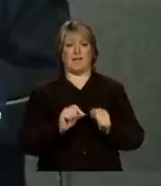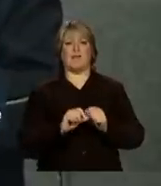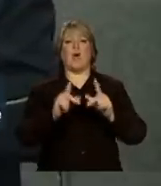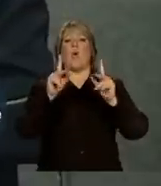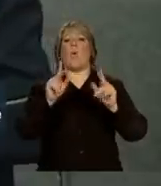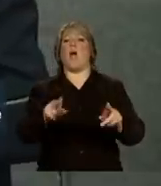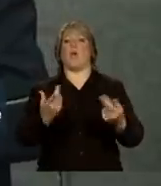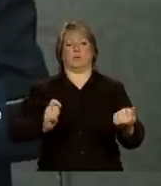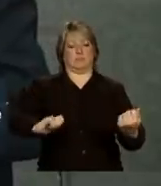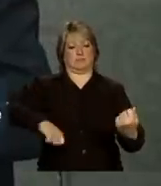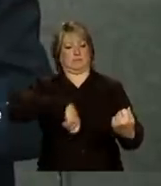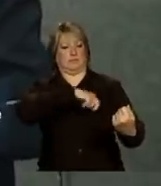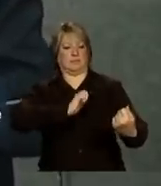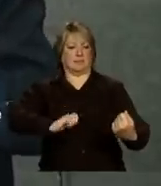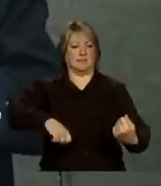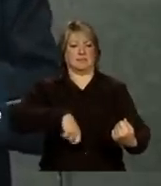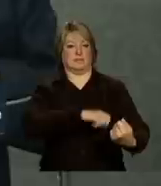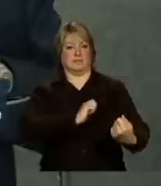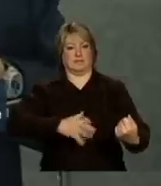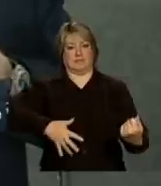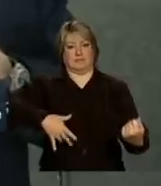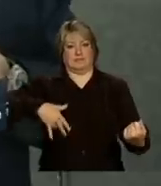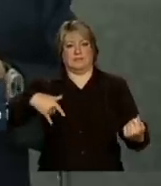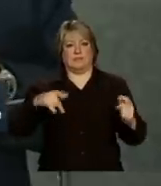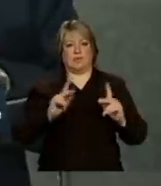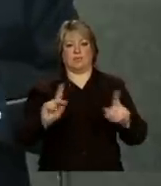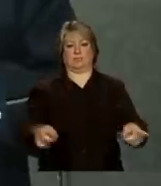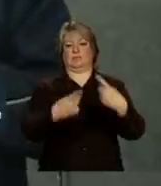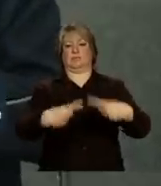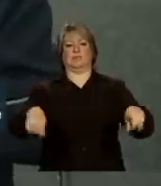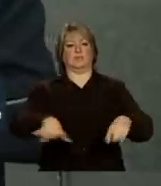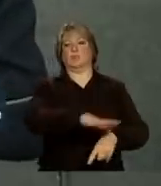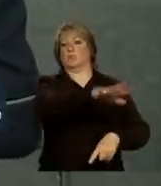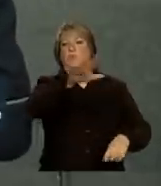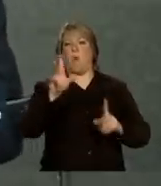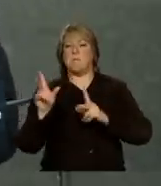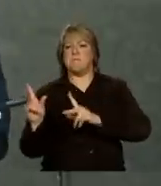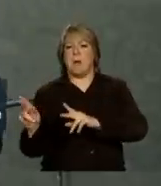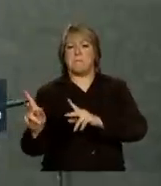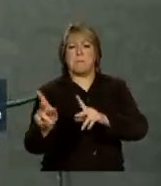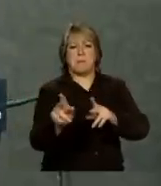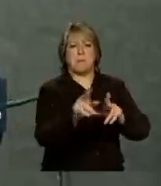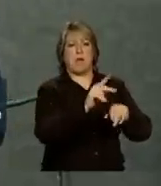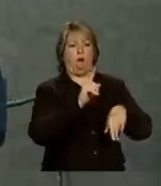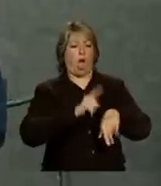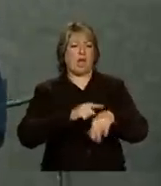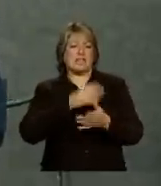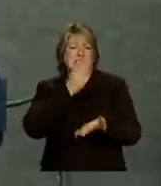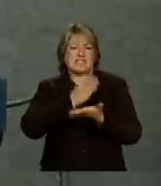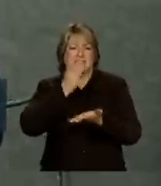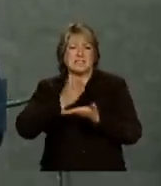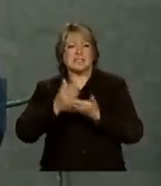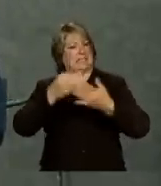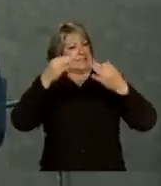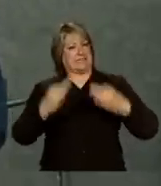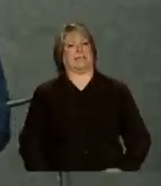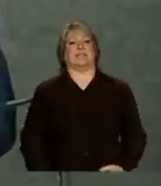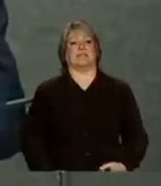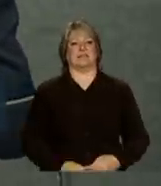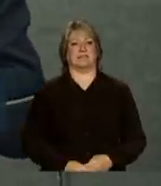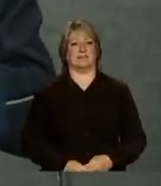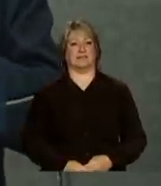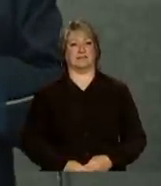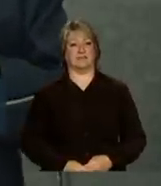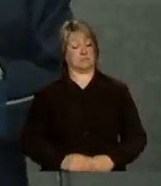orquestra sinfônica não tem nota que não faz por minuto no momento exato tá certo